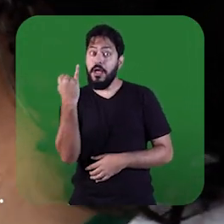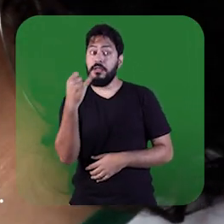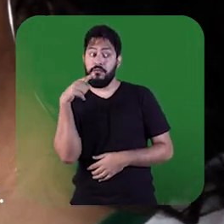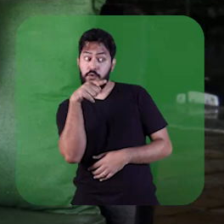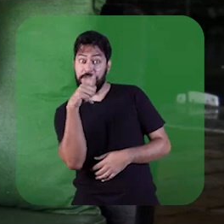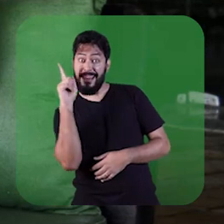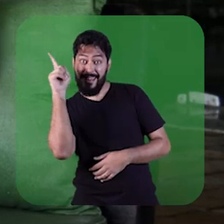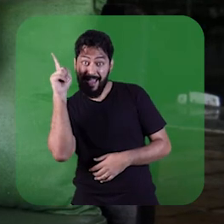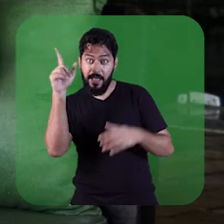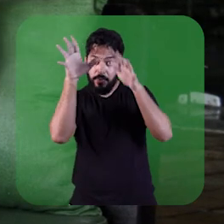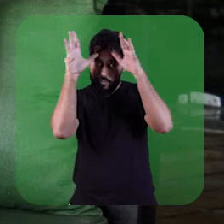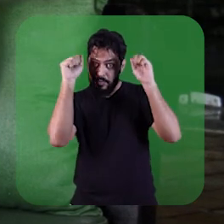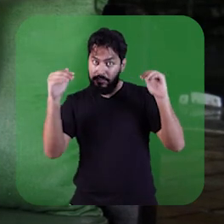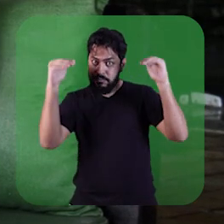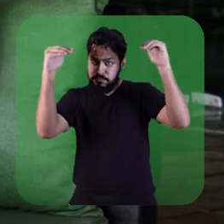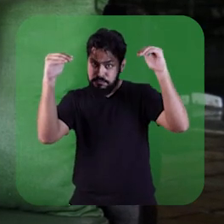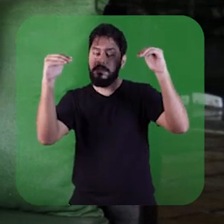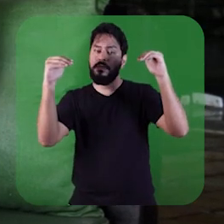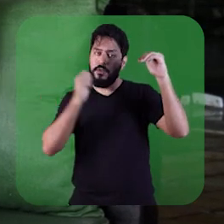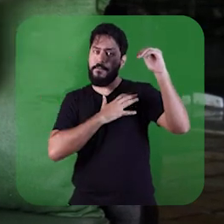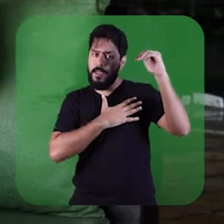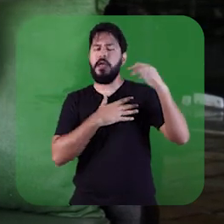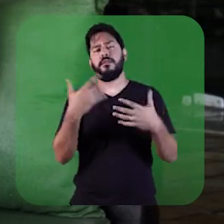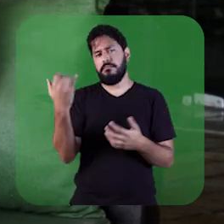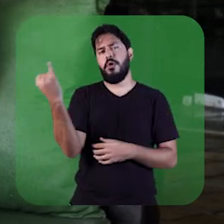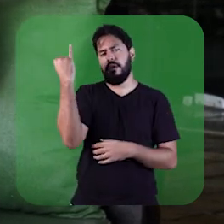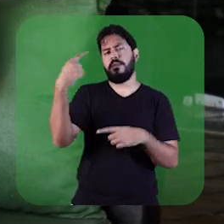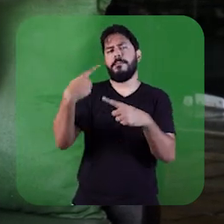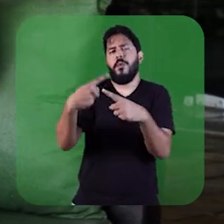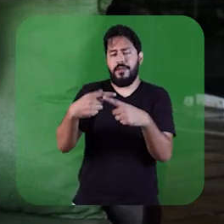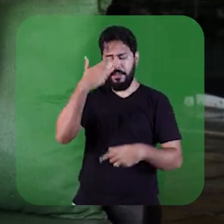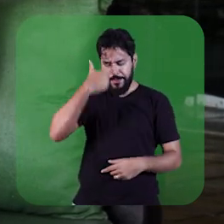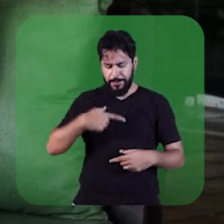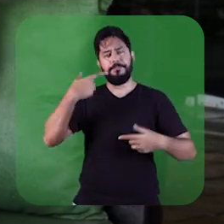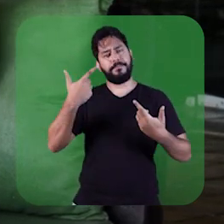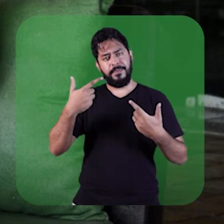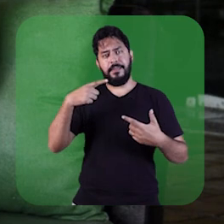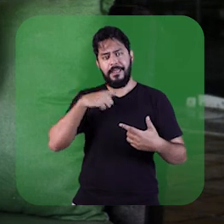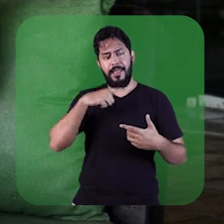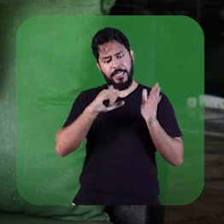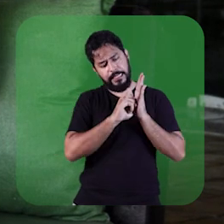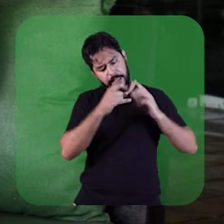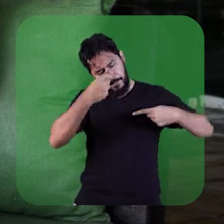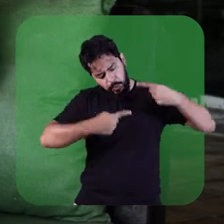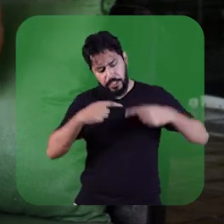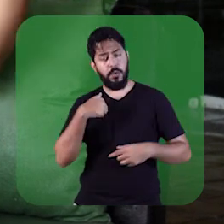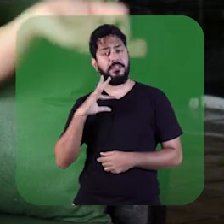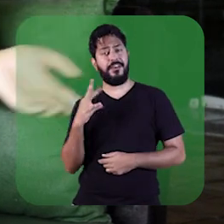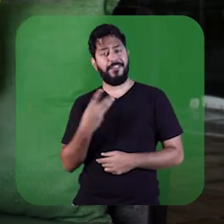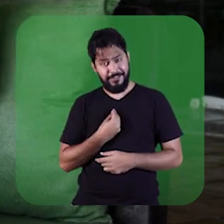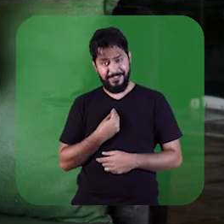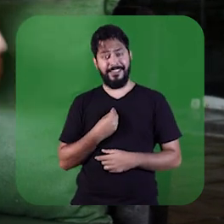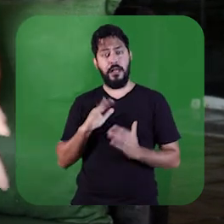lá, né? Principalmente o recorte social que eu trago, né, enquanto uma travesti, né, que vem